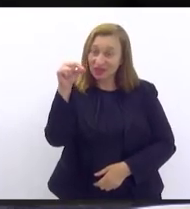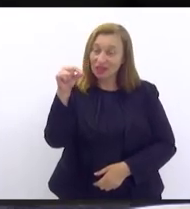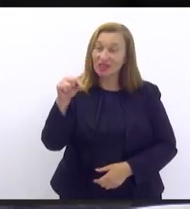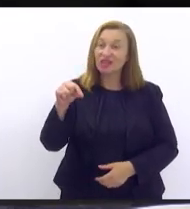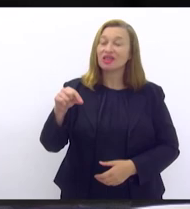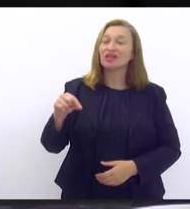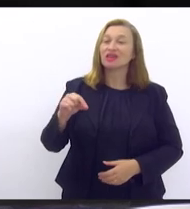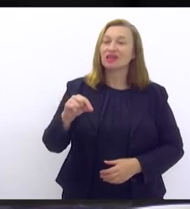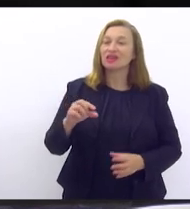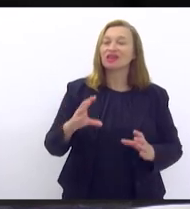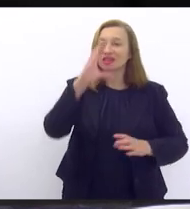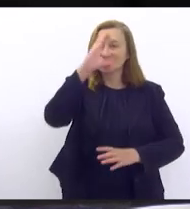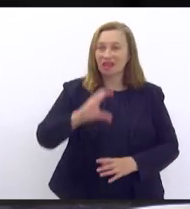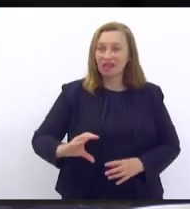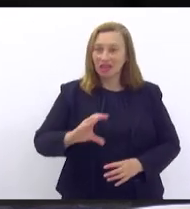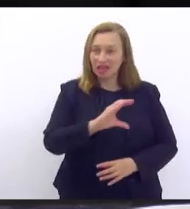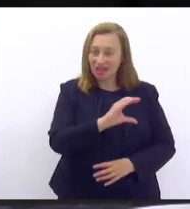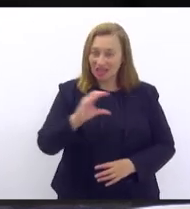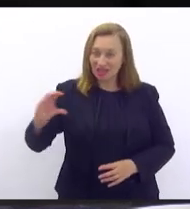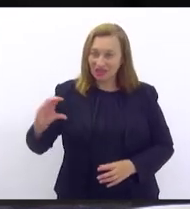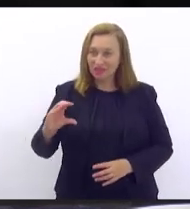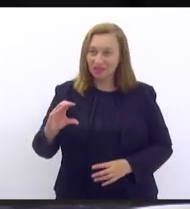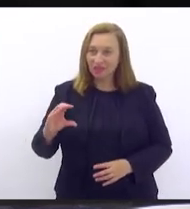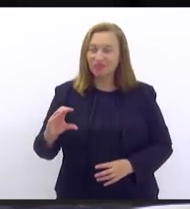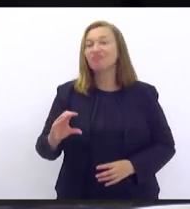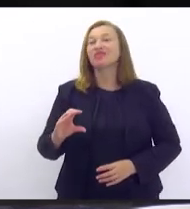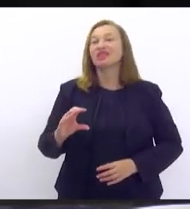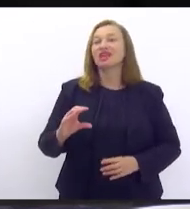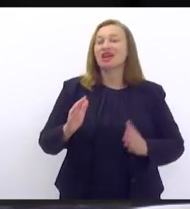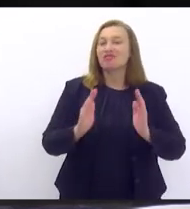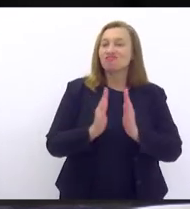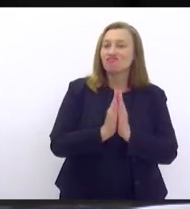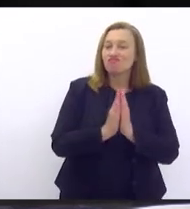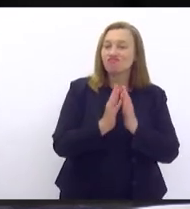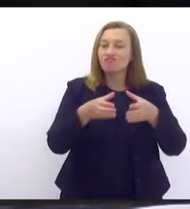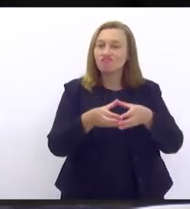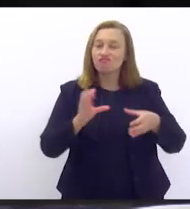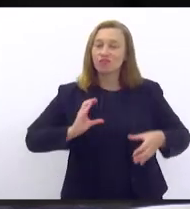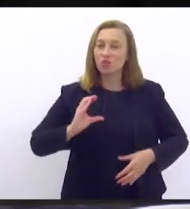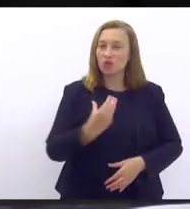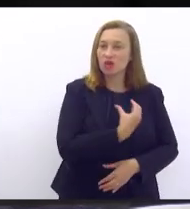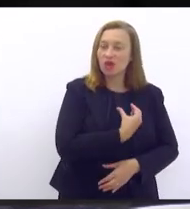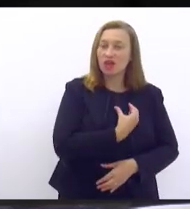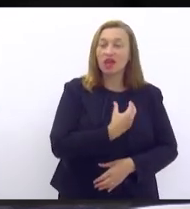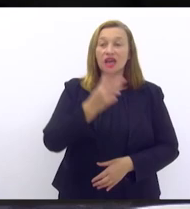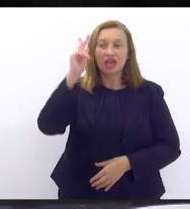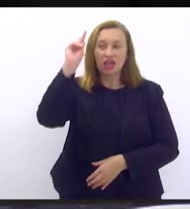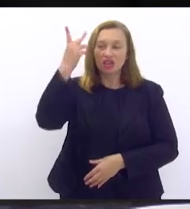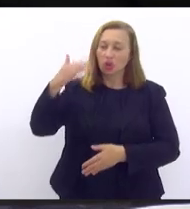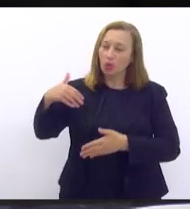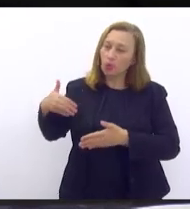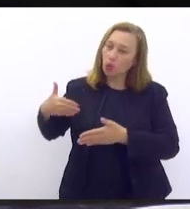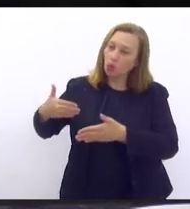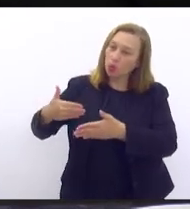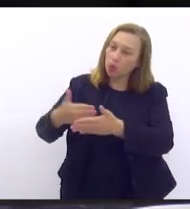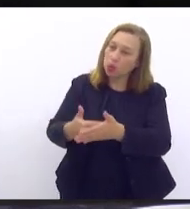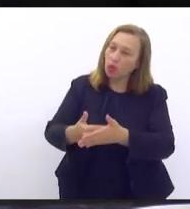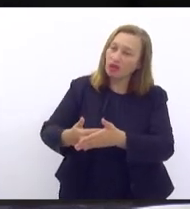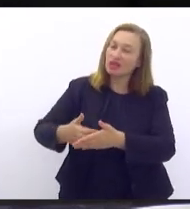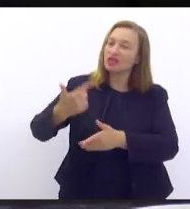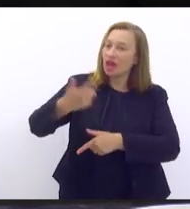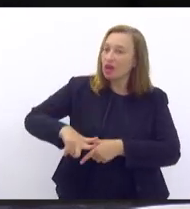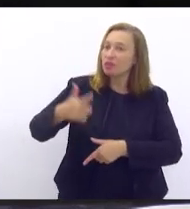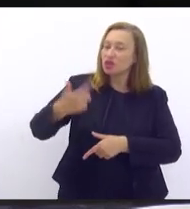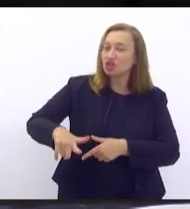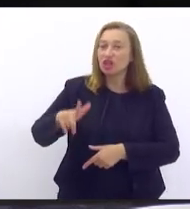Renovação Carismática do Brasil em 2004. E a história foi se repetindo com irmãos que foram tomando uma